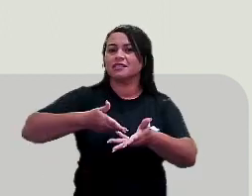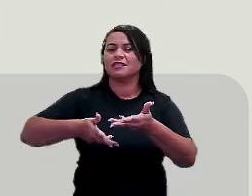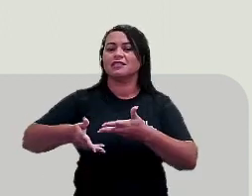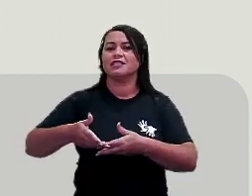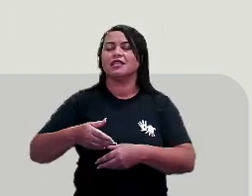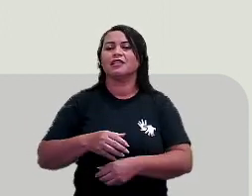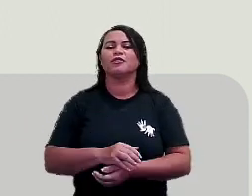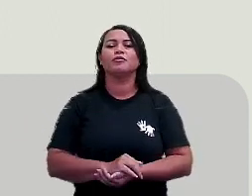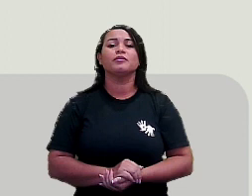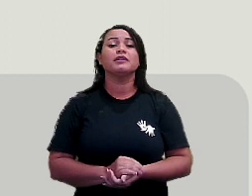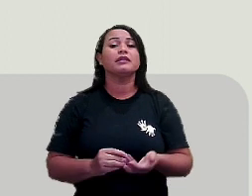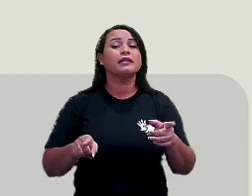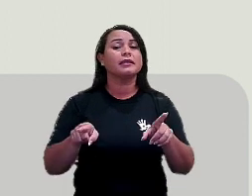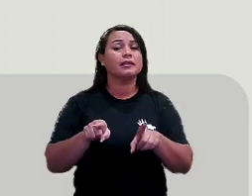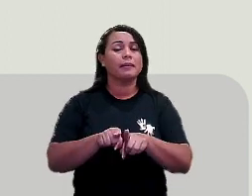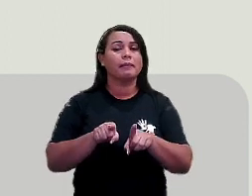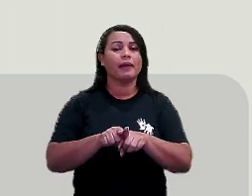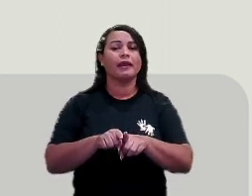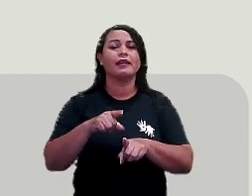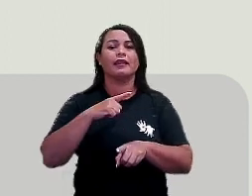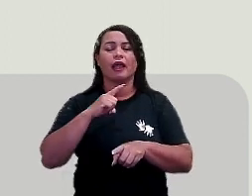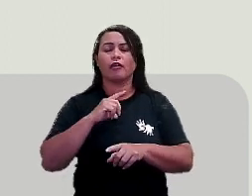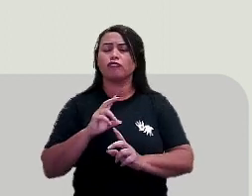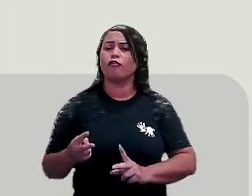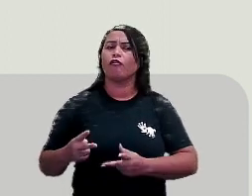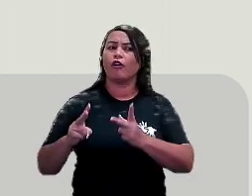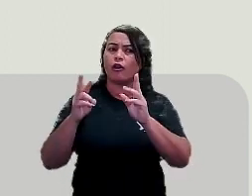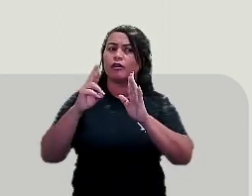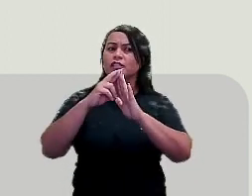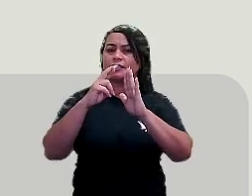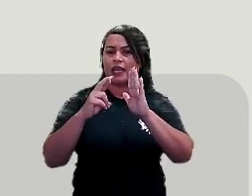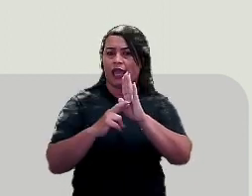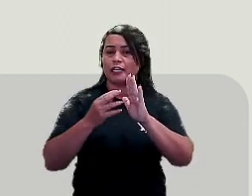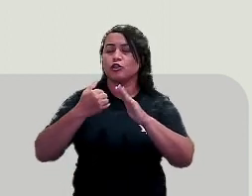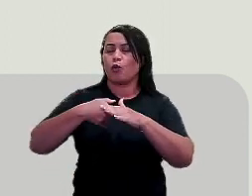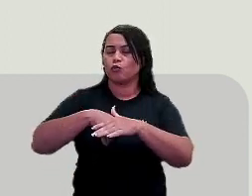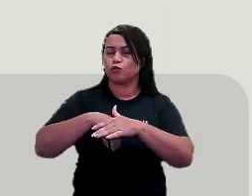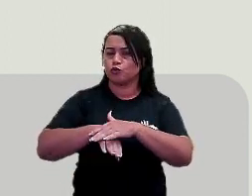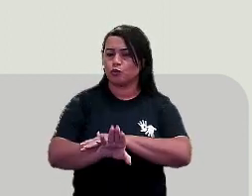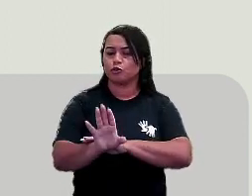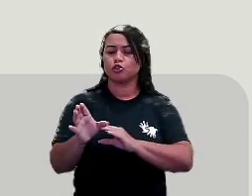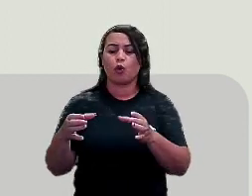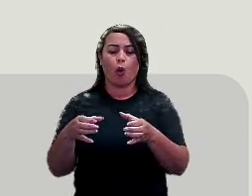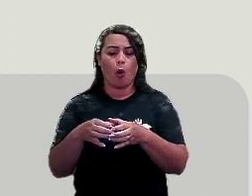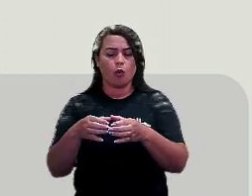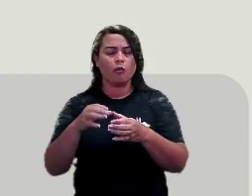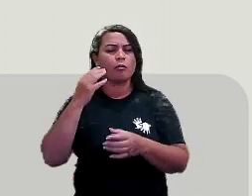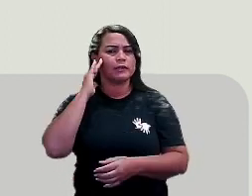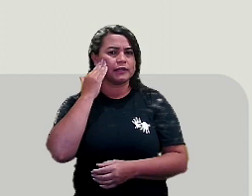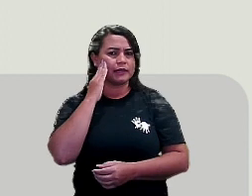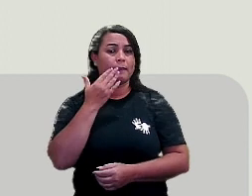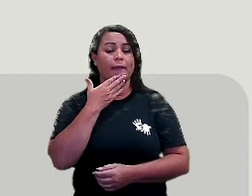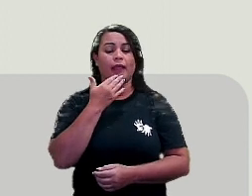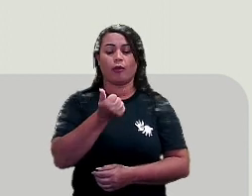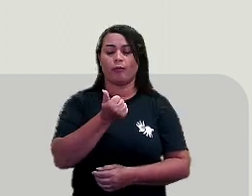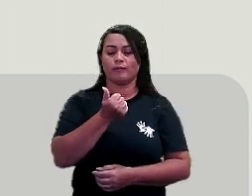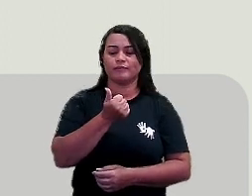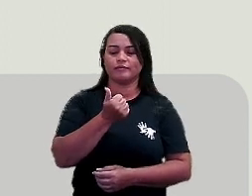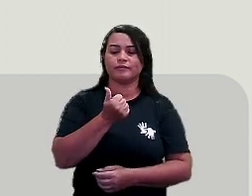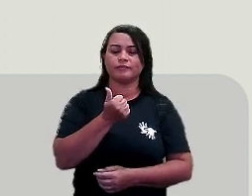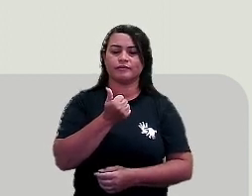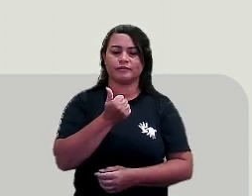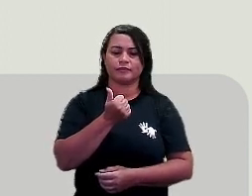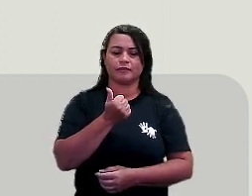Porém, compartilhamos hábitos, valores, normas e costumes com esses grupos. Vamos entender melhor o grupo social, que eu